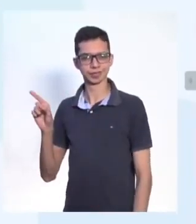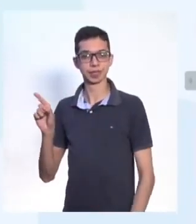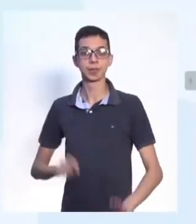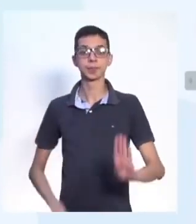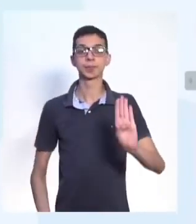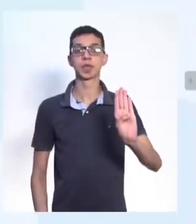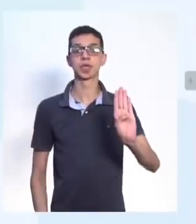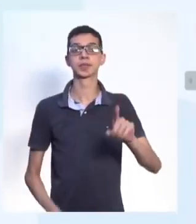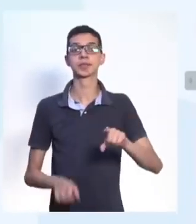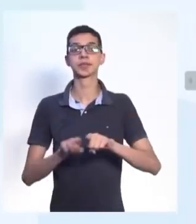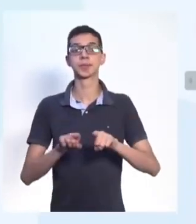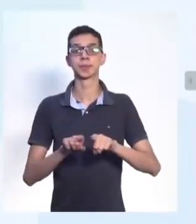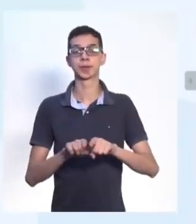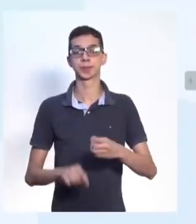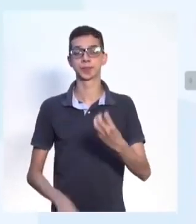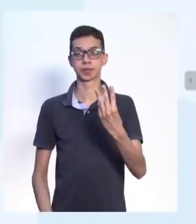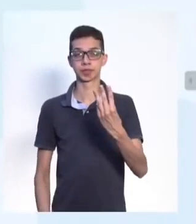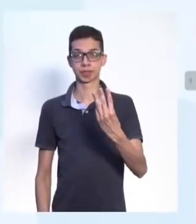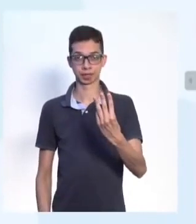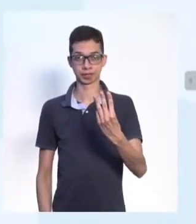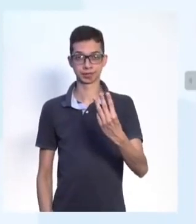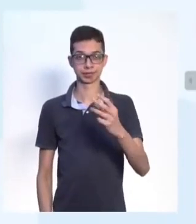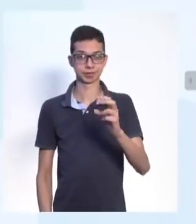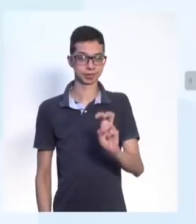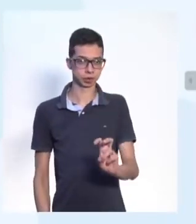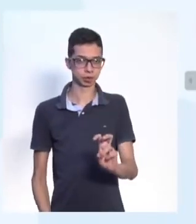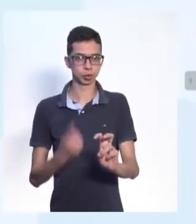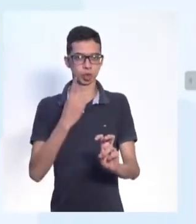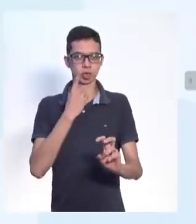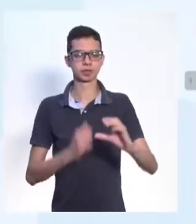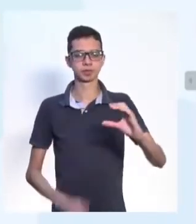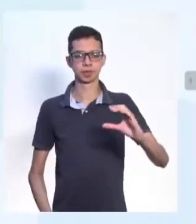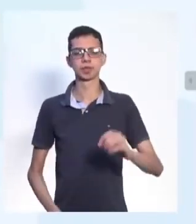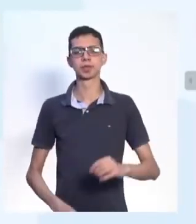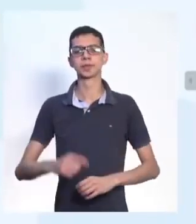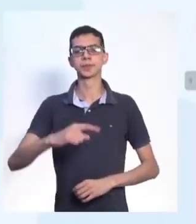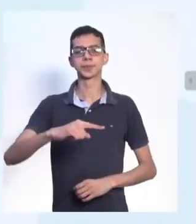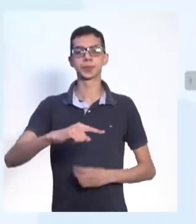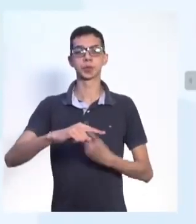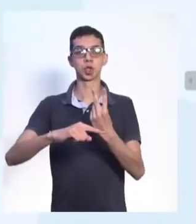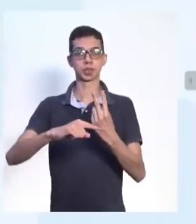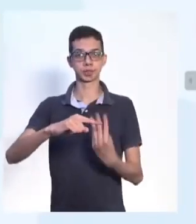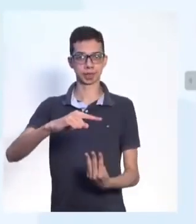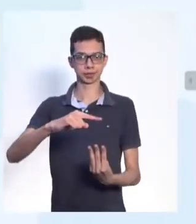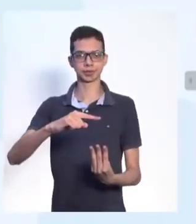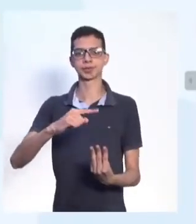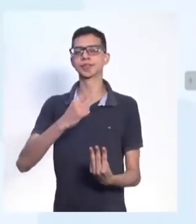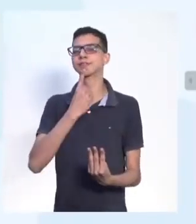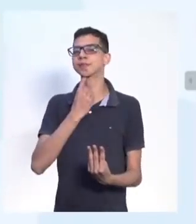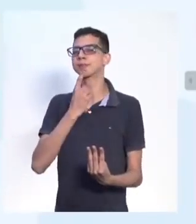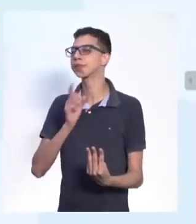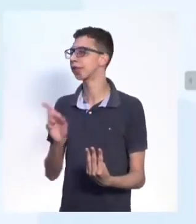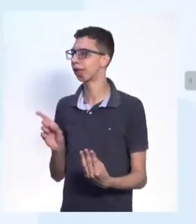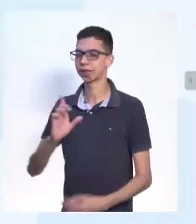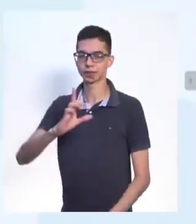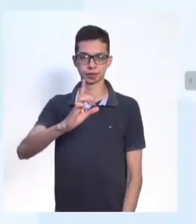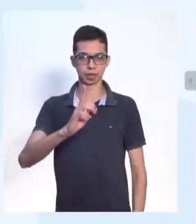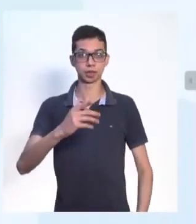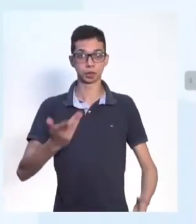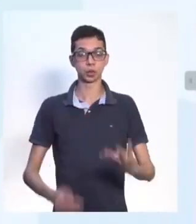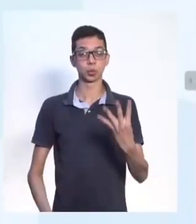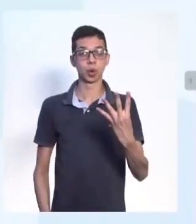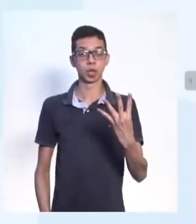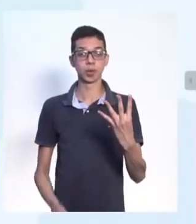B. E essa aqui, ó, de C. E a última aqui, ó, de D. Então, eu tenho 4 peças. Eu